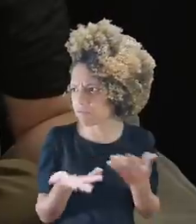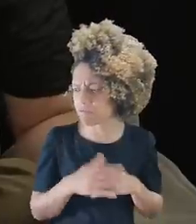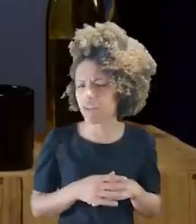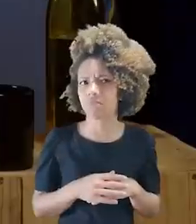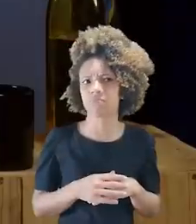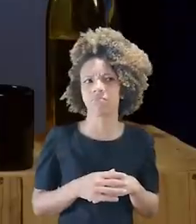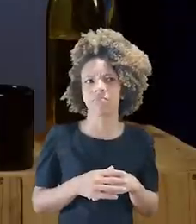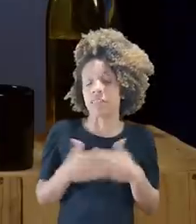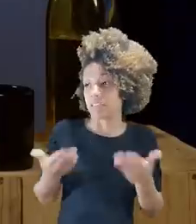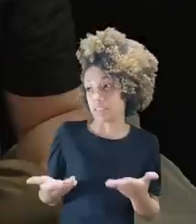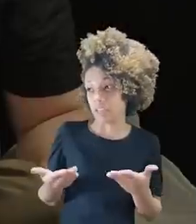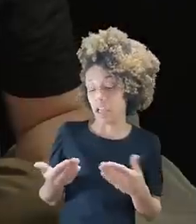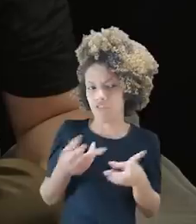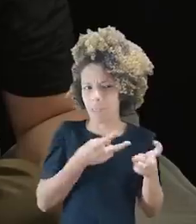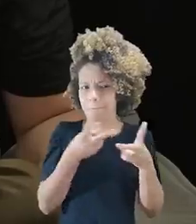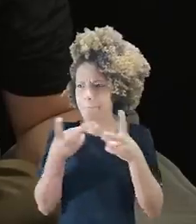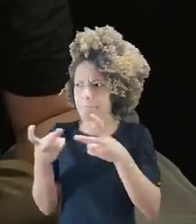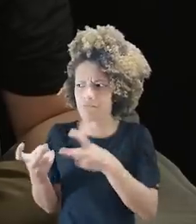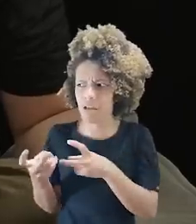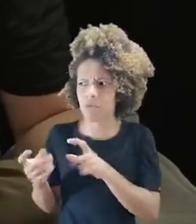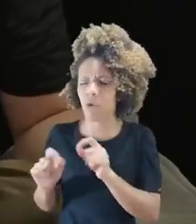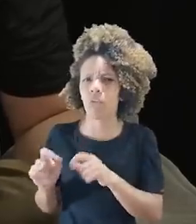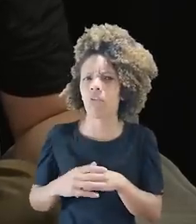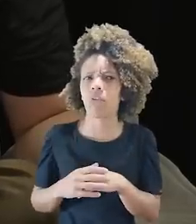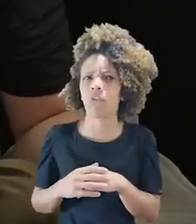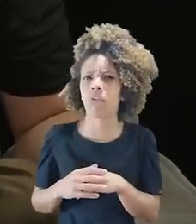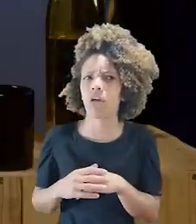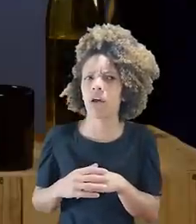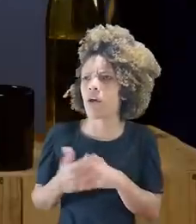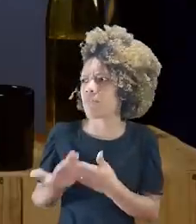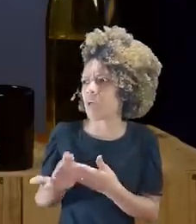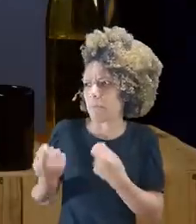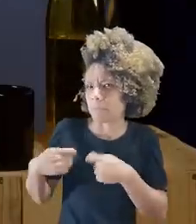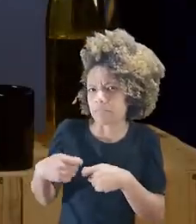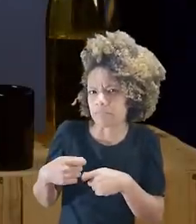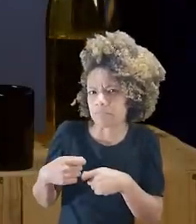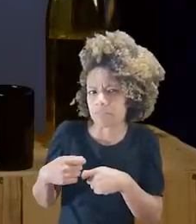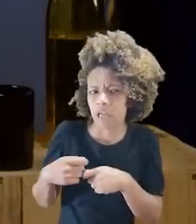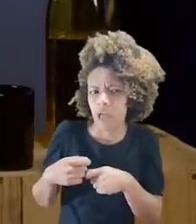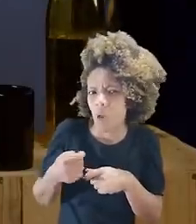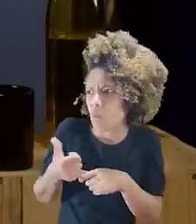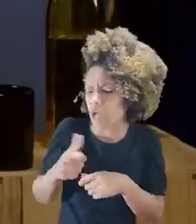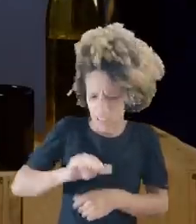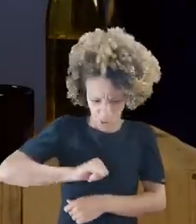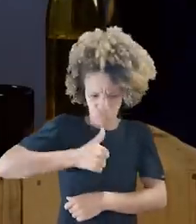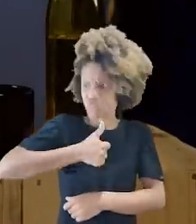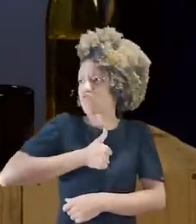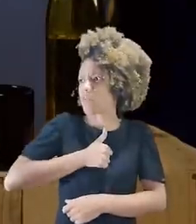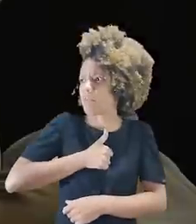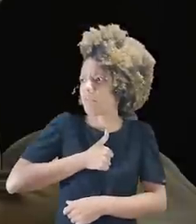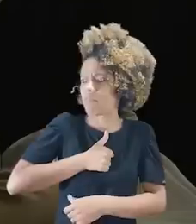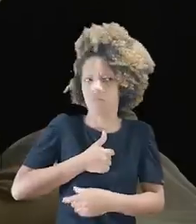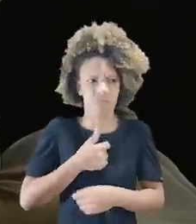entendo também eu entendo porque você tá buscando isso todo mundo todo mundo tá buscando Mas você fala do ator da televisão mas tem o jogador de futebol as crianças que